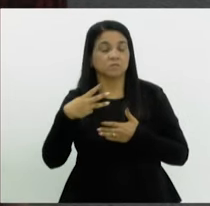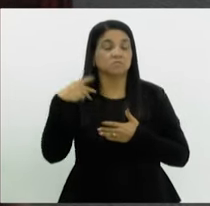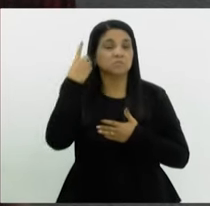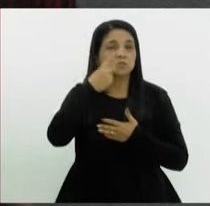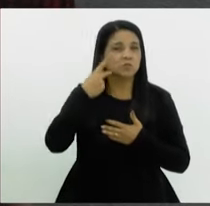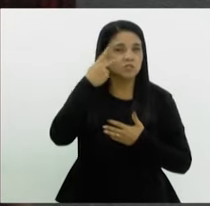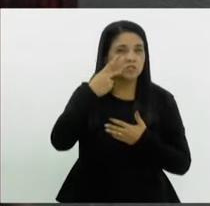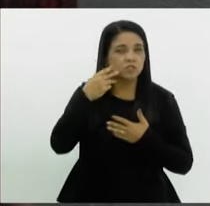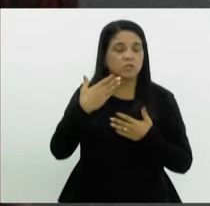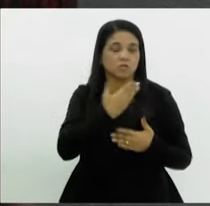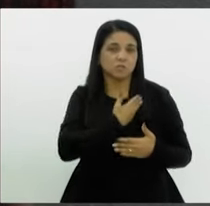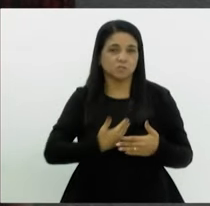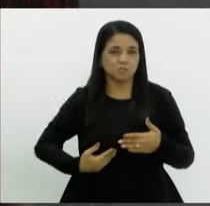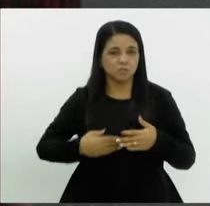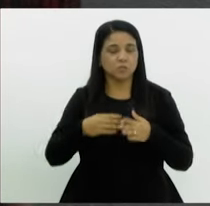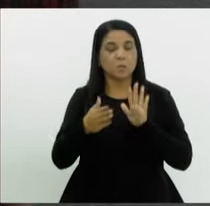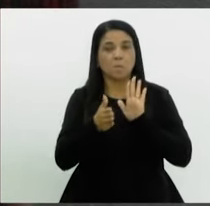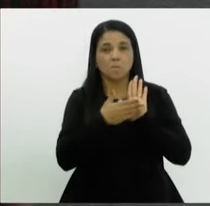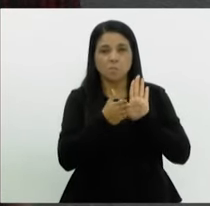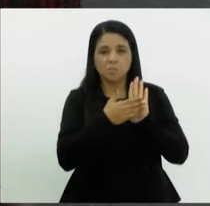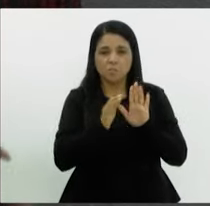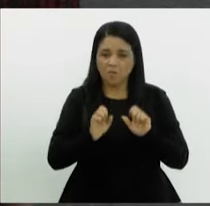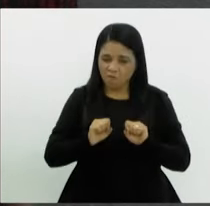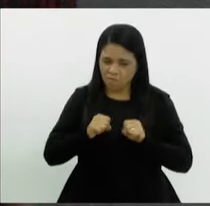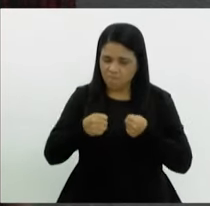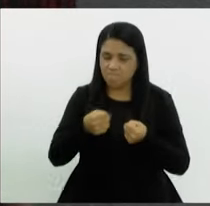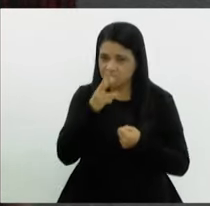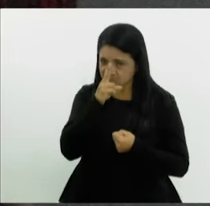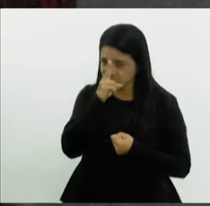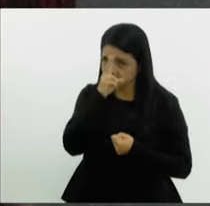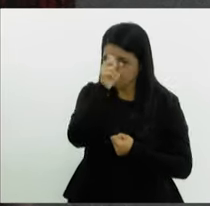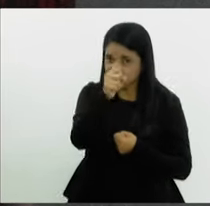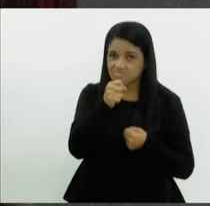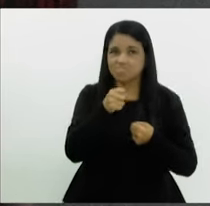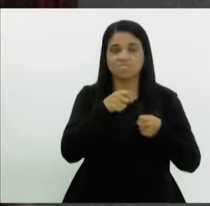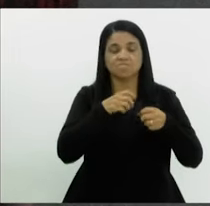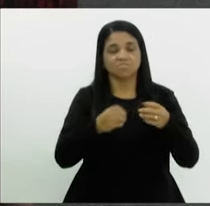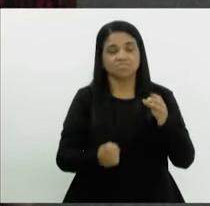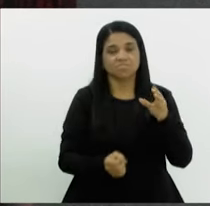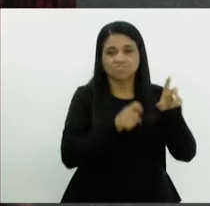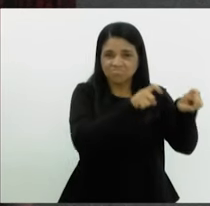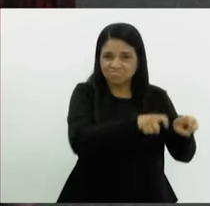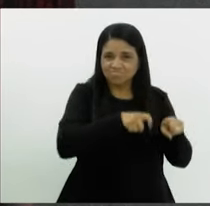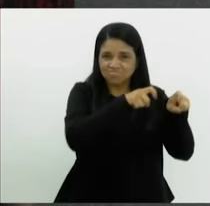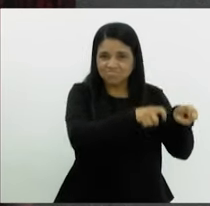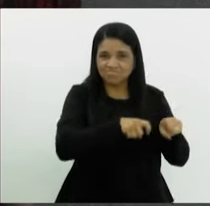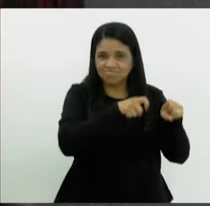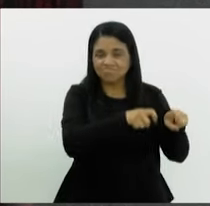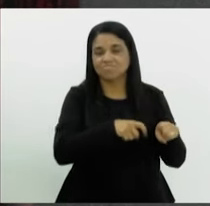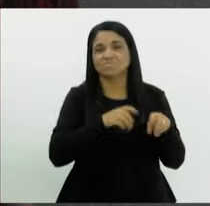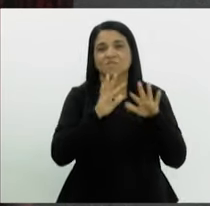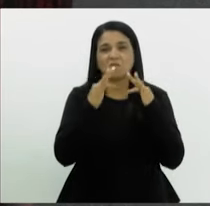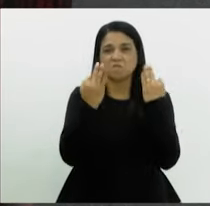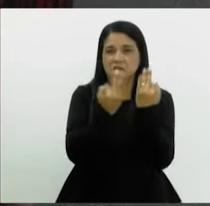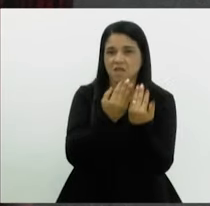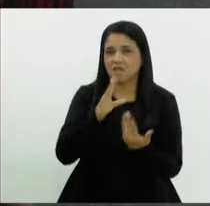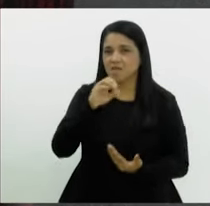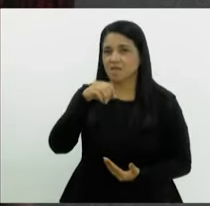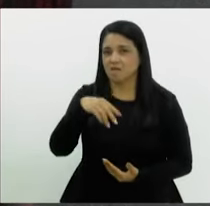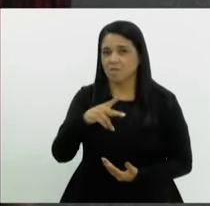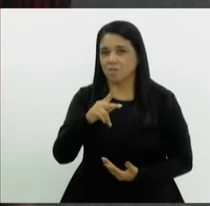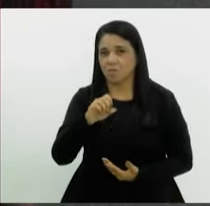que tem que propor para fortalecer a produção da agricultura familiar camponesa do nosso Estado, assim como o